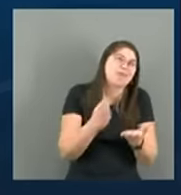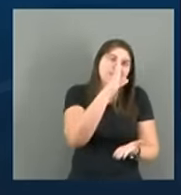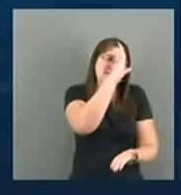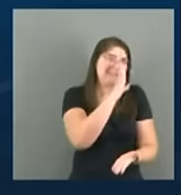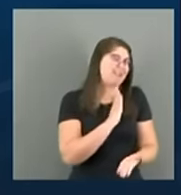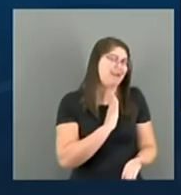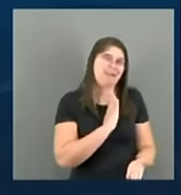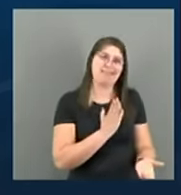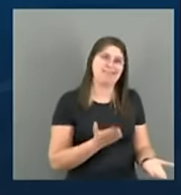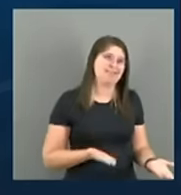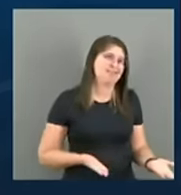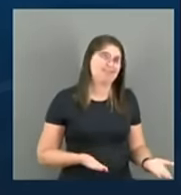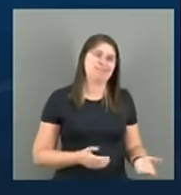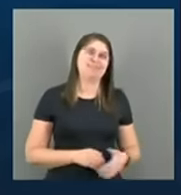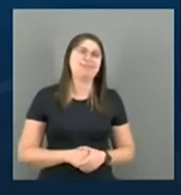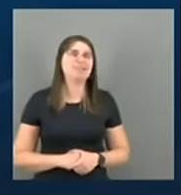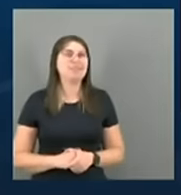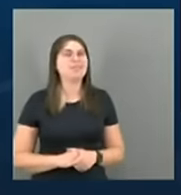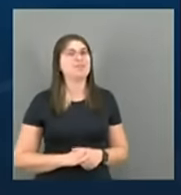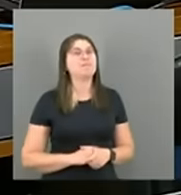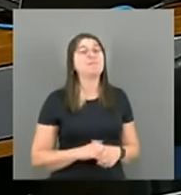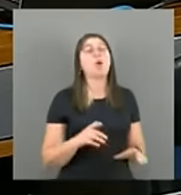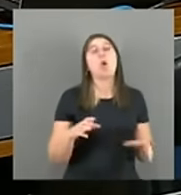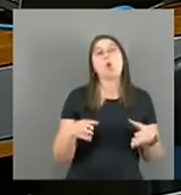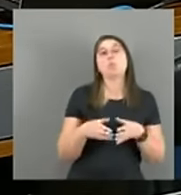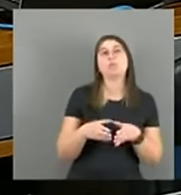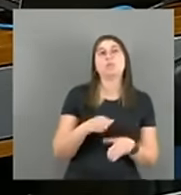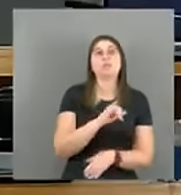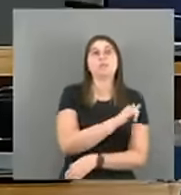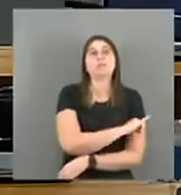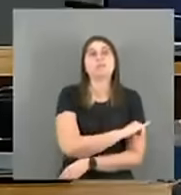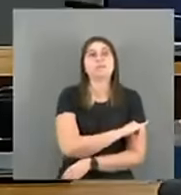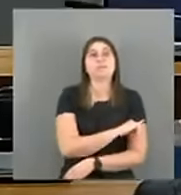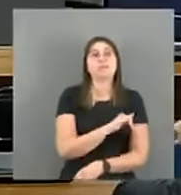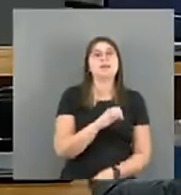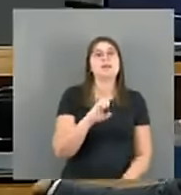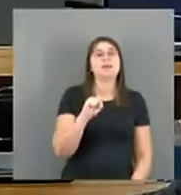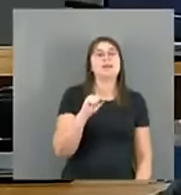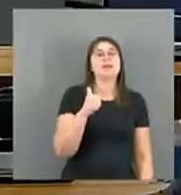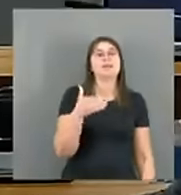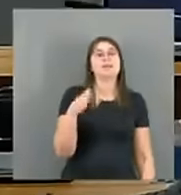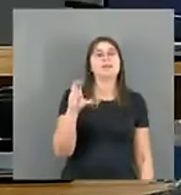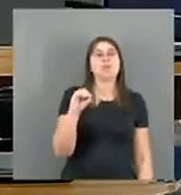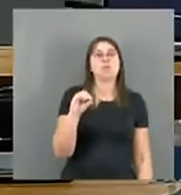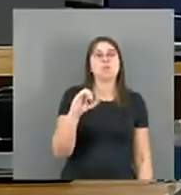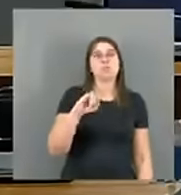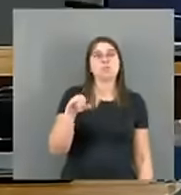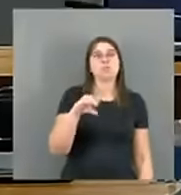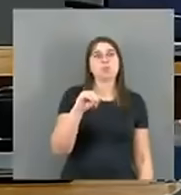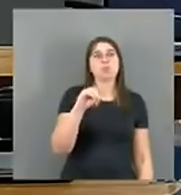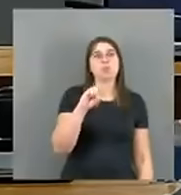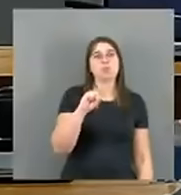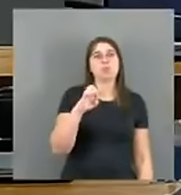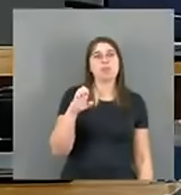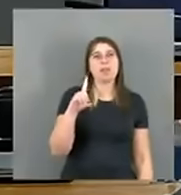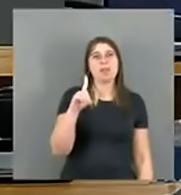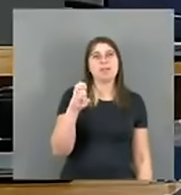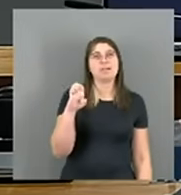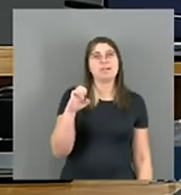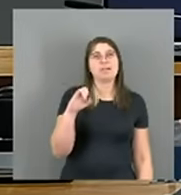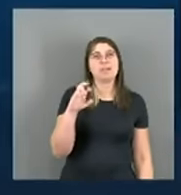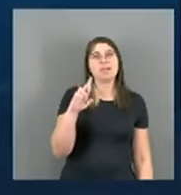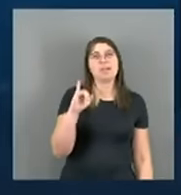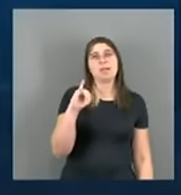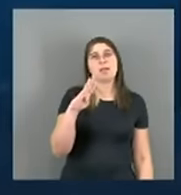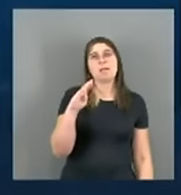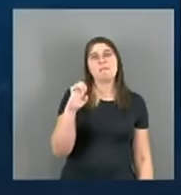te garantir. O time do Rio é o São José de Ribeirão. Acabamos de confirmar. Não, acho que não é Ribeirão, não.